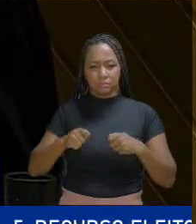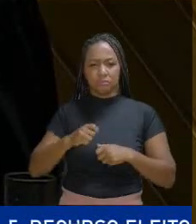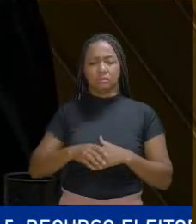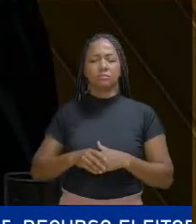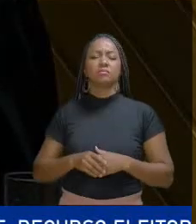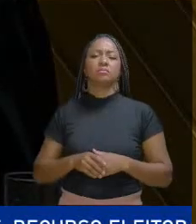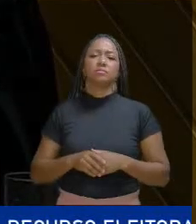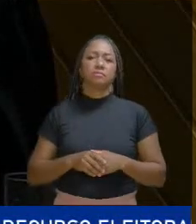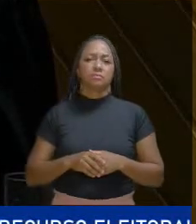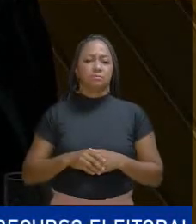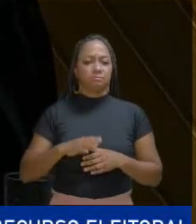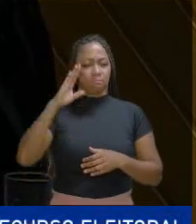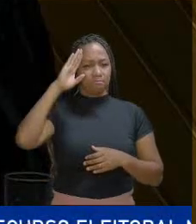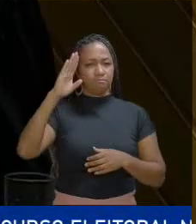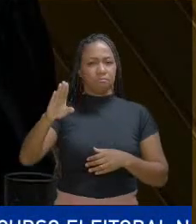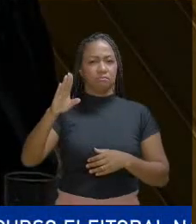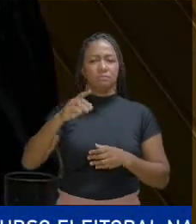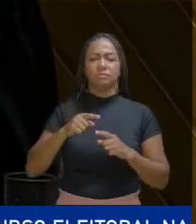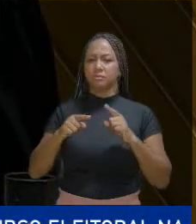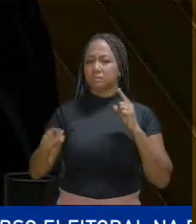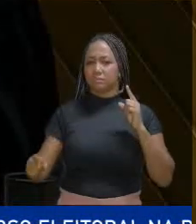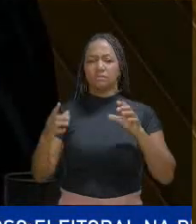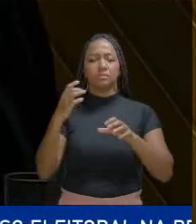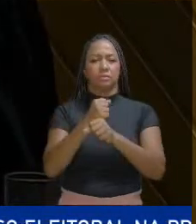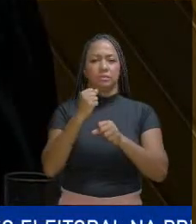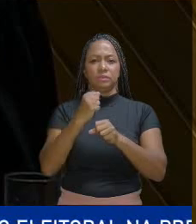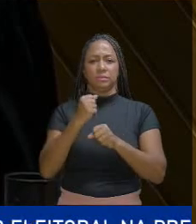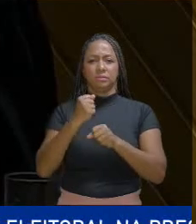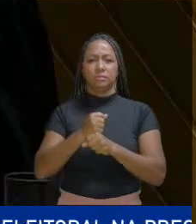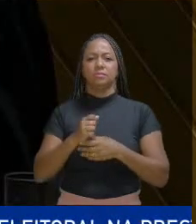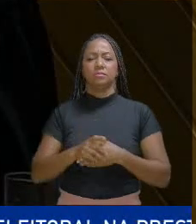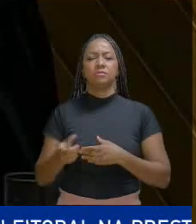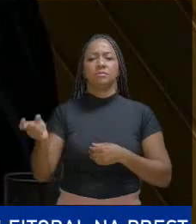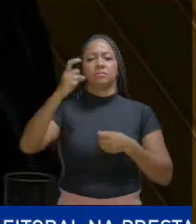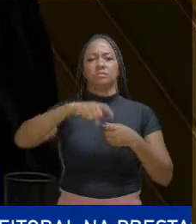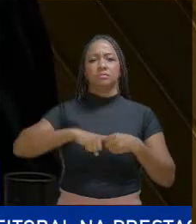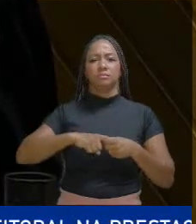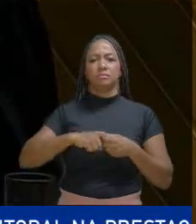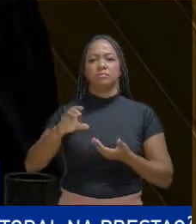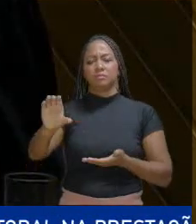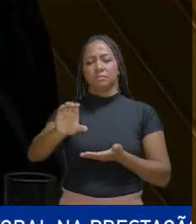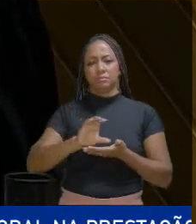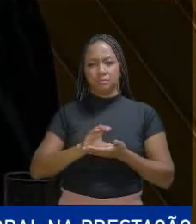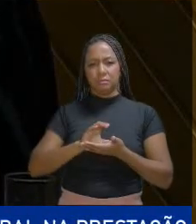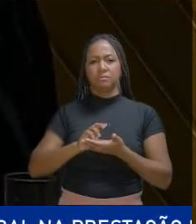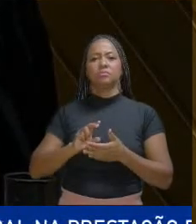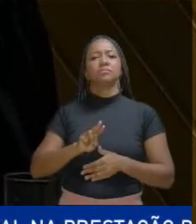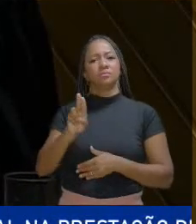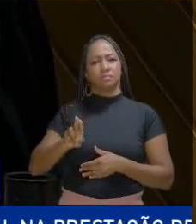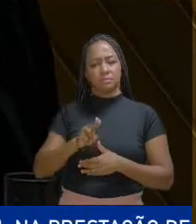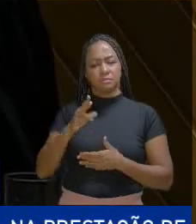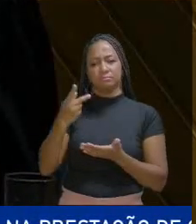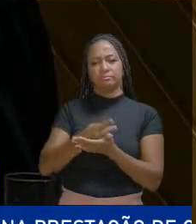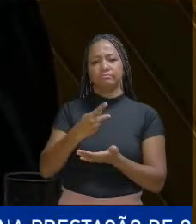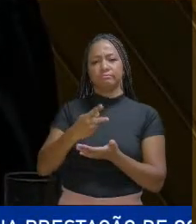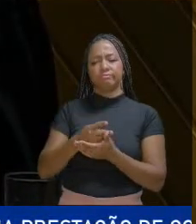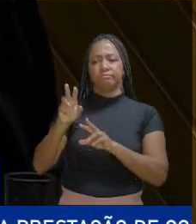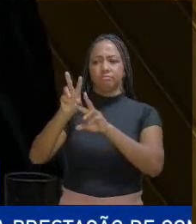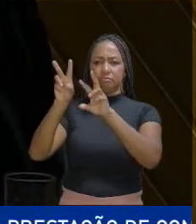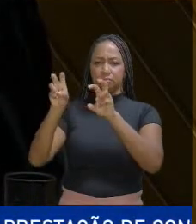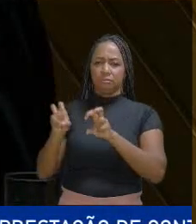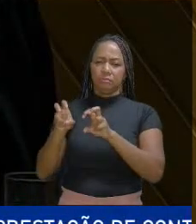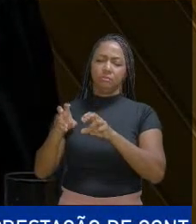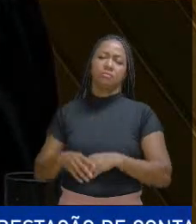e razoabilidade, sob pena de desaprovação das contas e recolhimento ao erário dos recursos aplicados irregularmente. Fecho